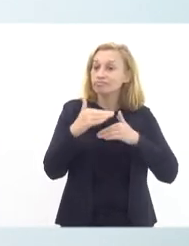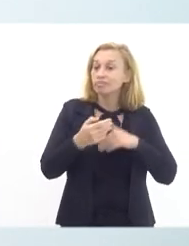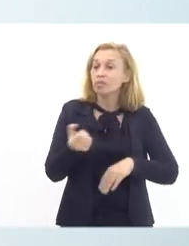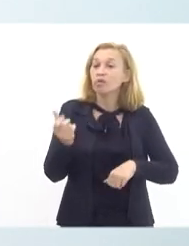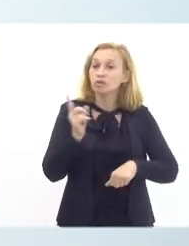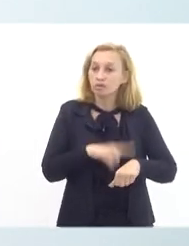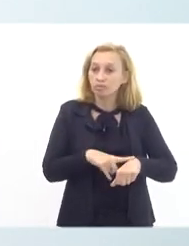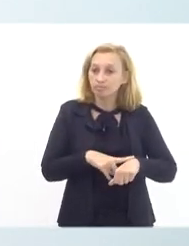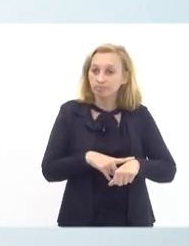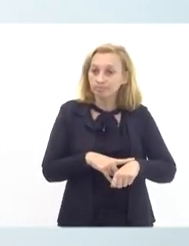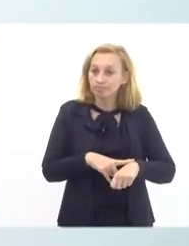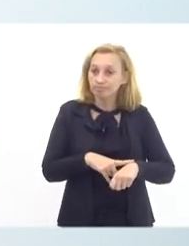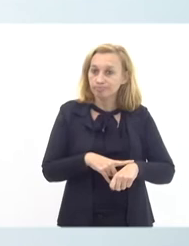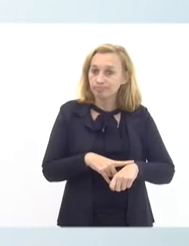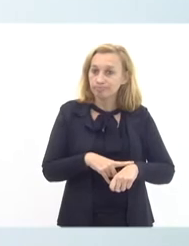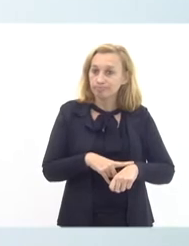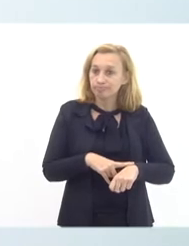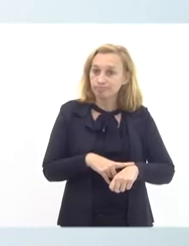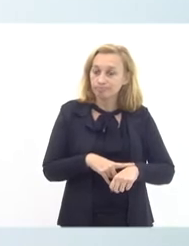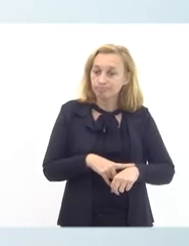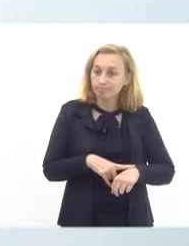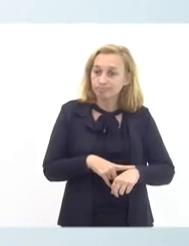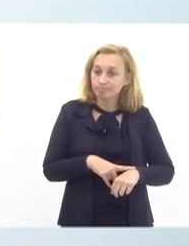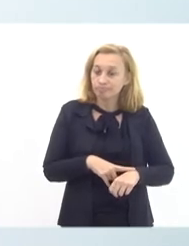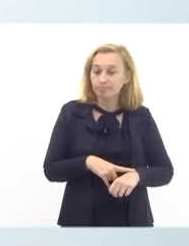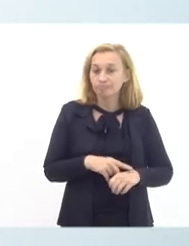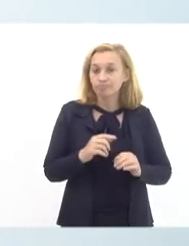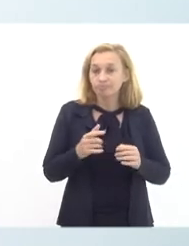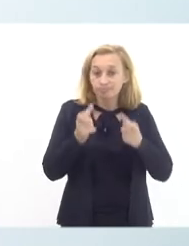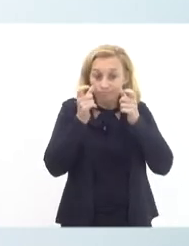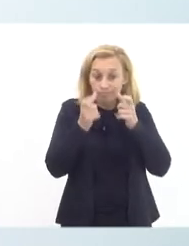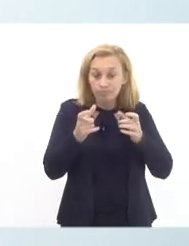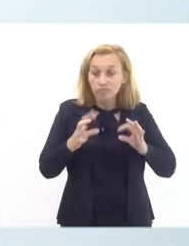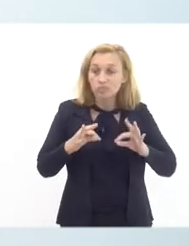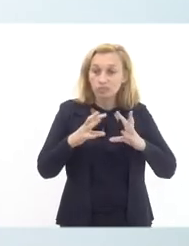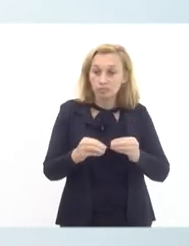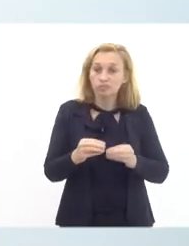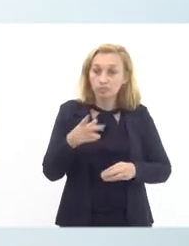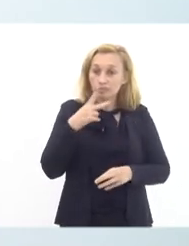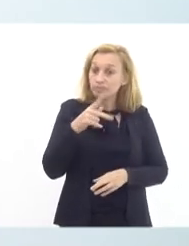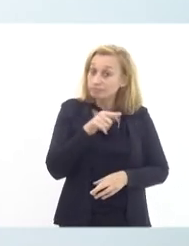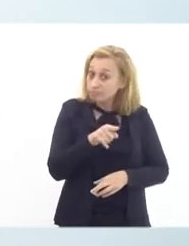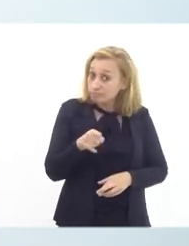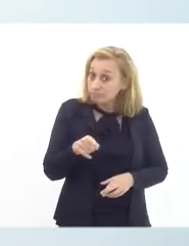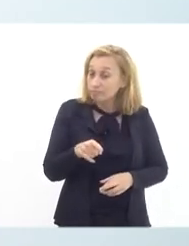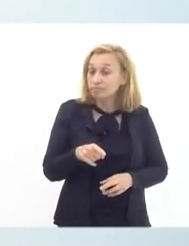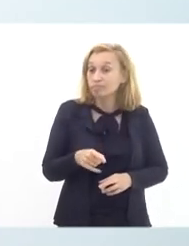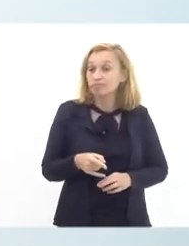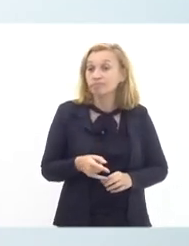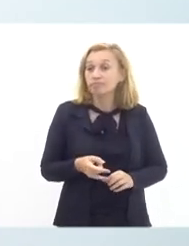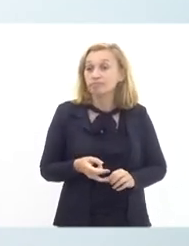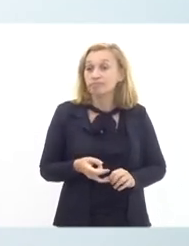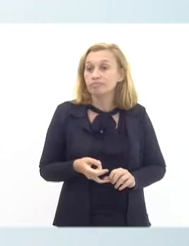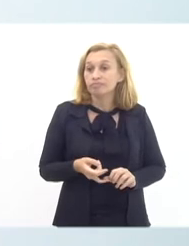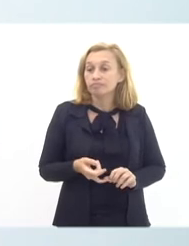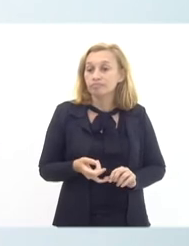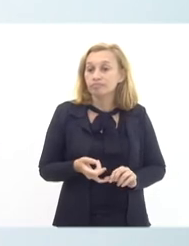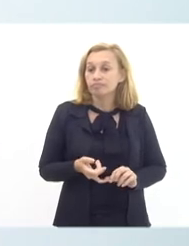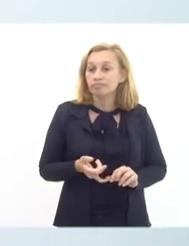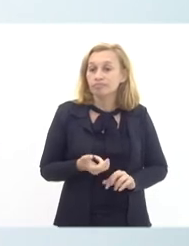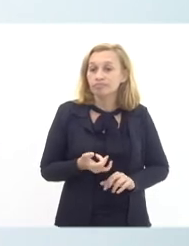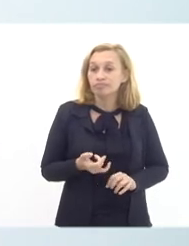tempo. Se a gente for prestar atenção em tudo que foi falado aqui, é um equipamento que